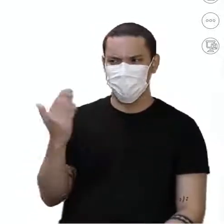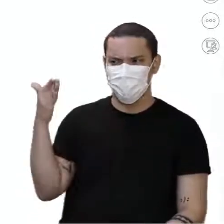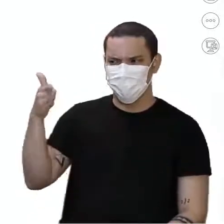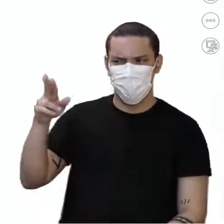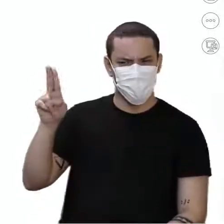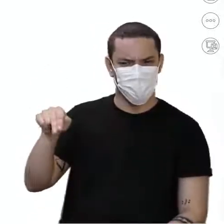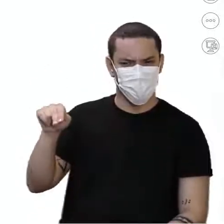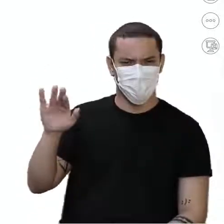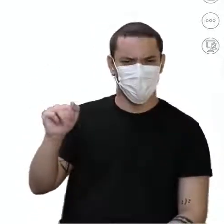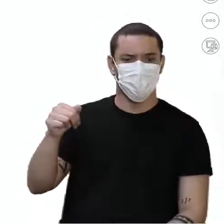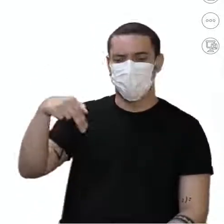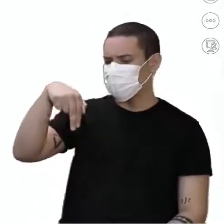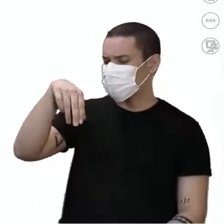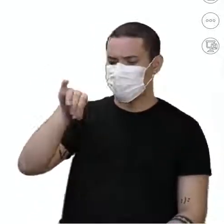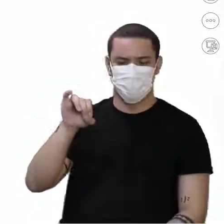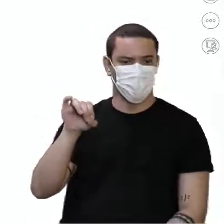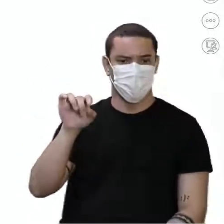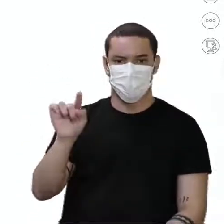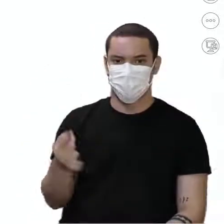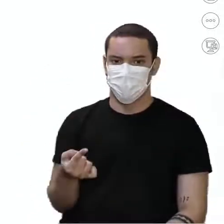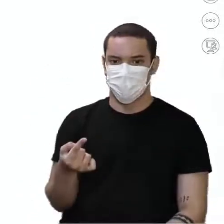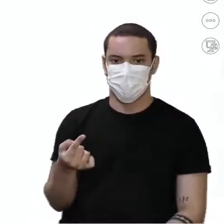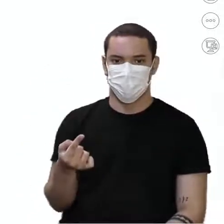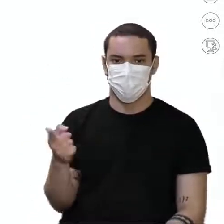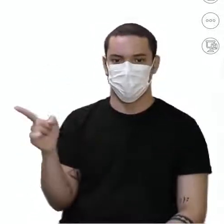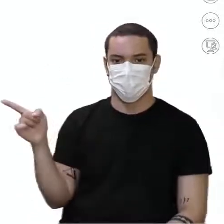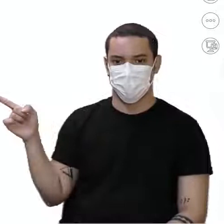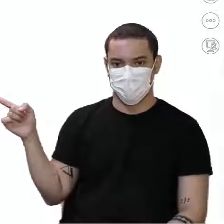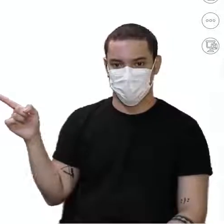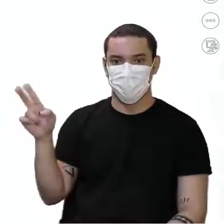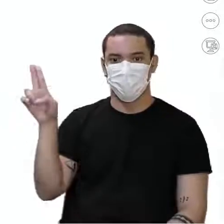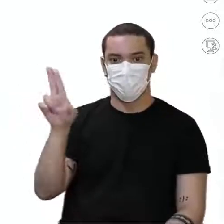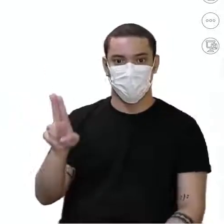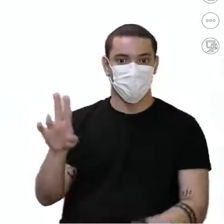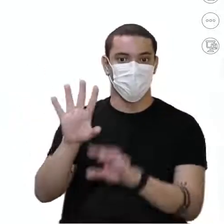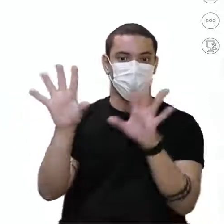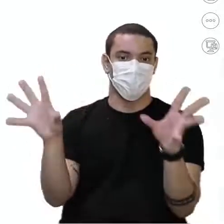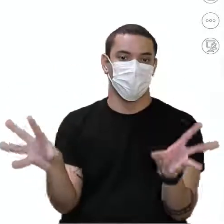forma negativa, no, I've never been to,